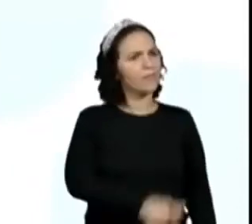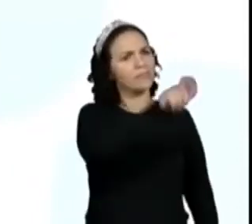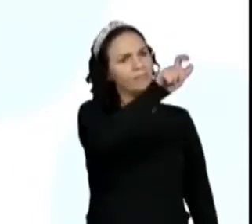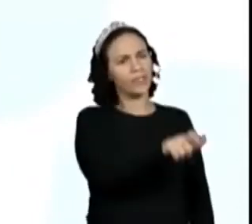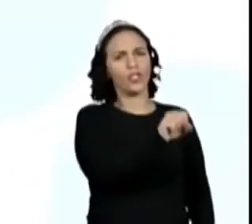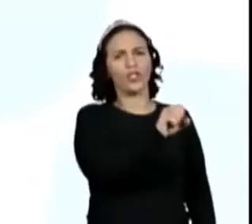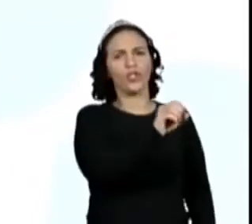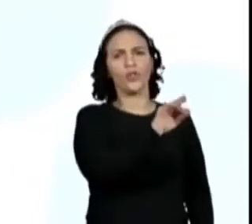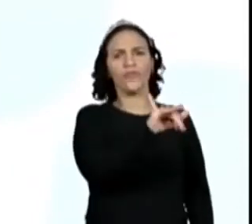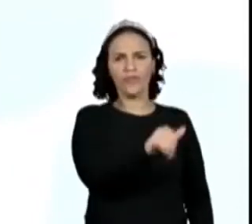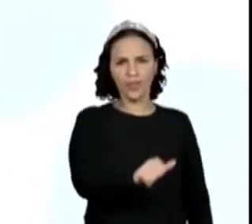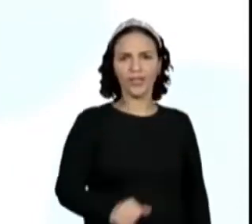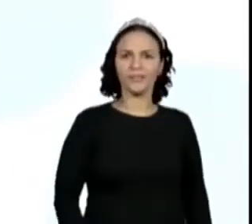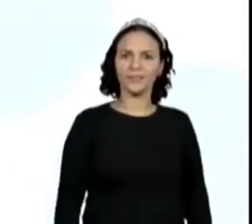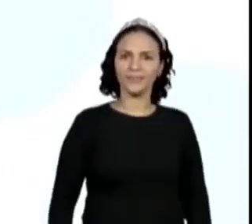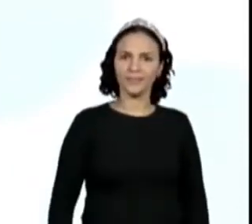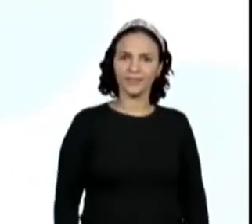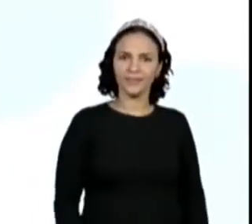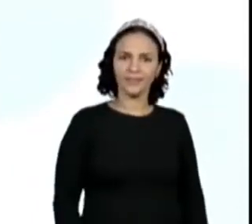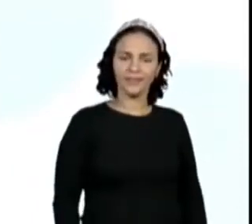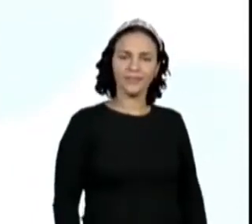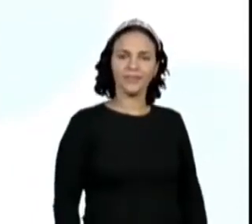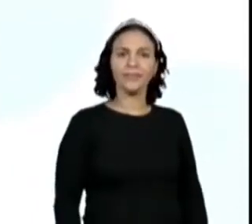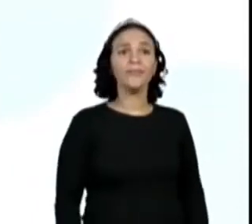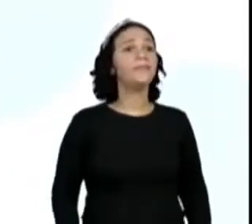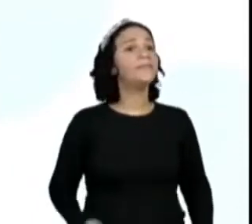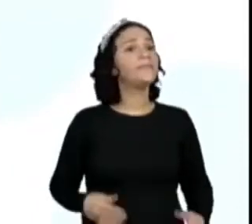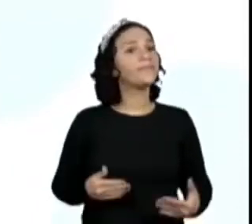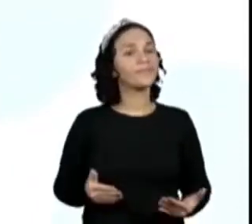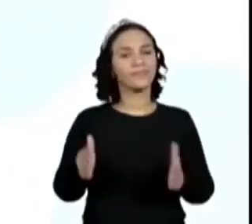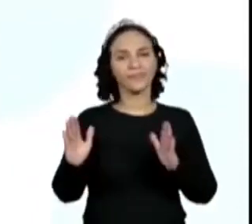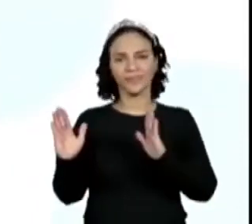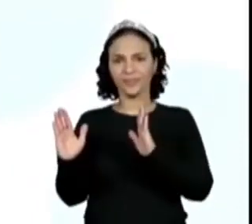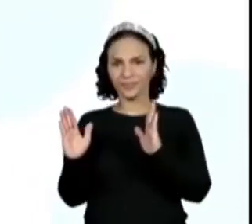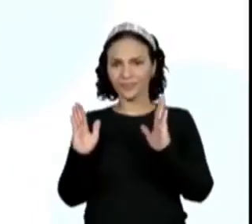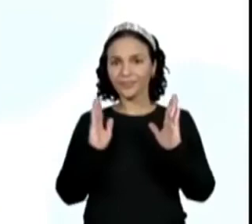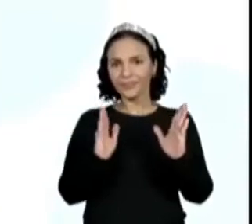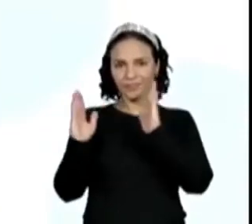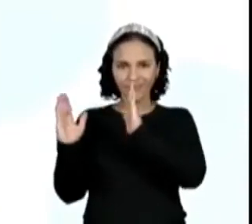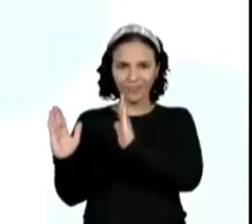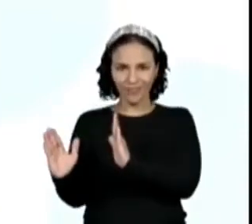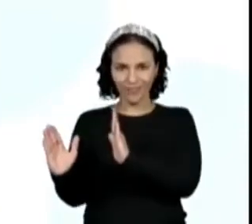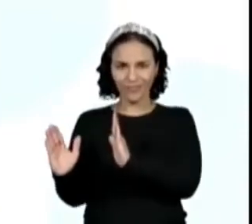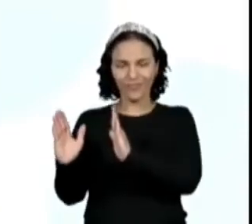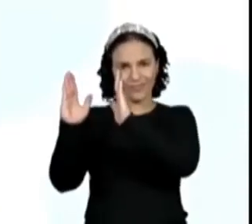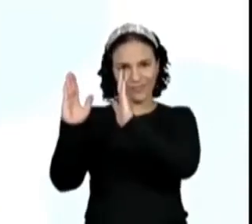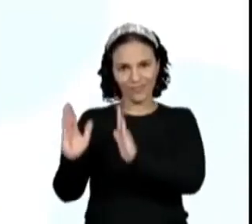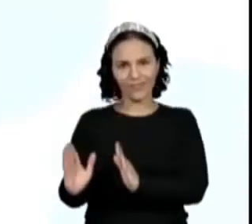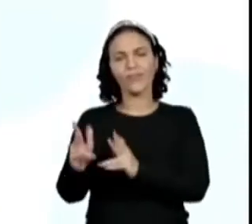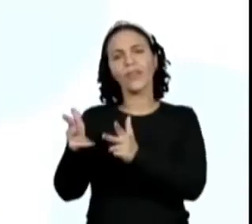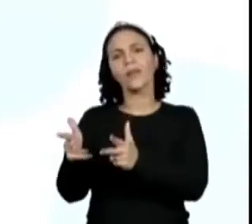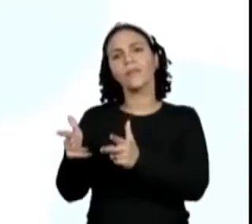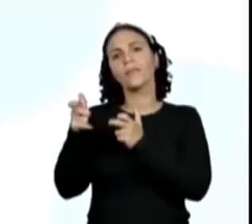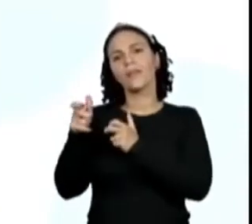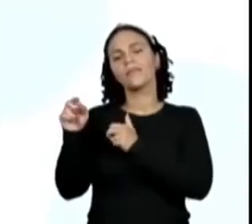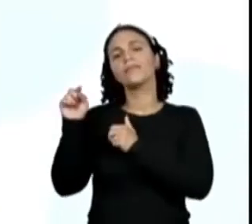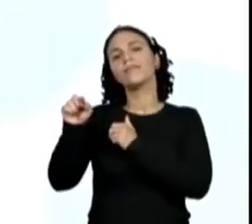Sofia. Eu consegui trazer aqui do lado porque ia facilitar para a gente perceber qual era a versão que a gente ia